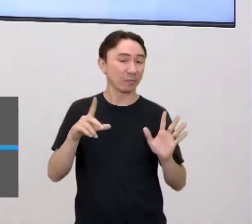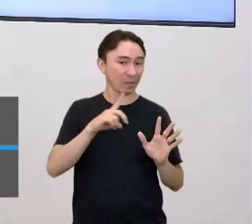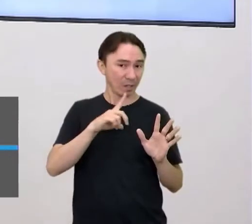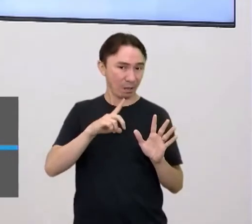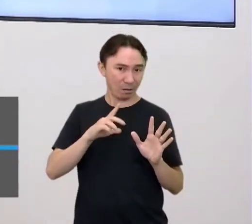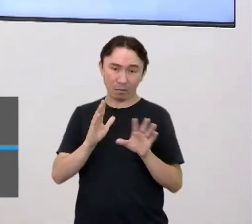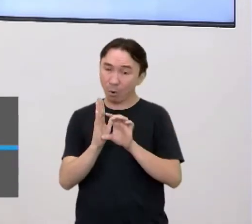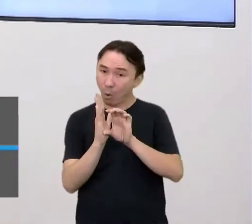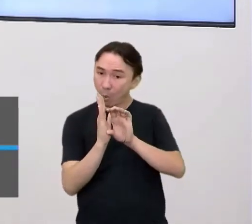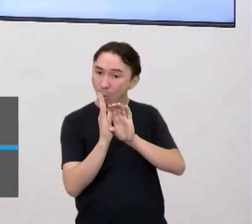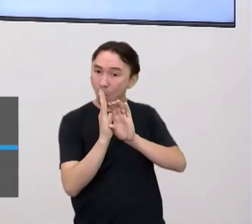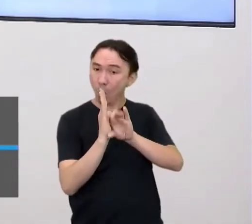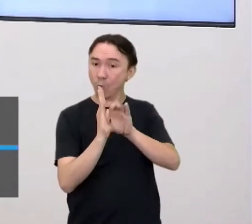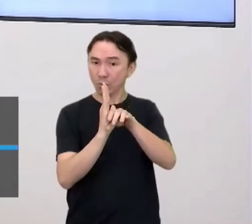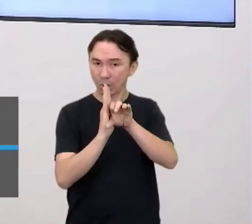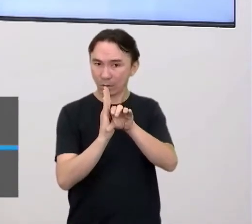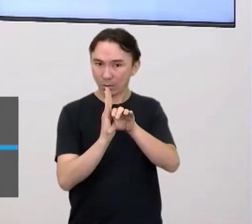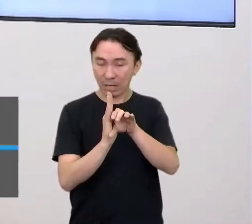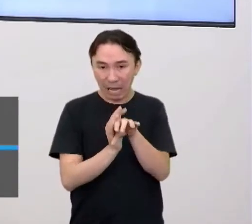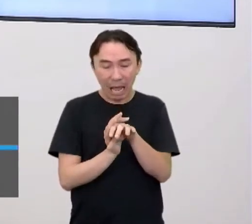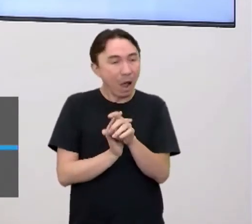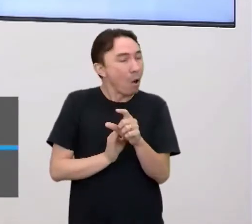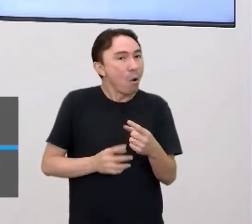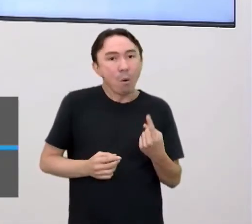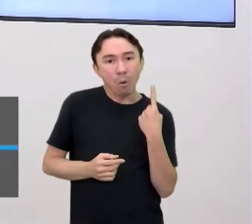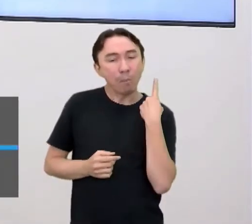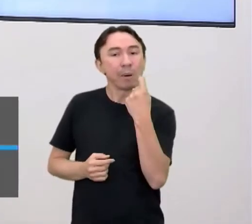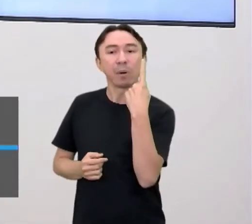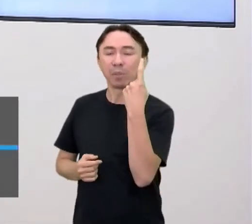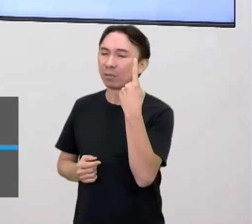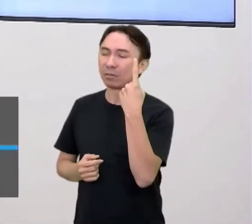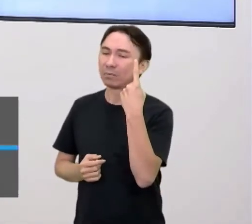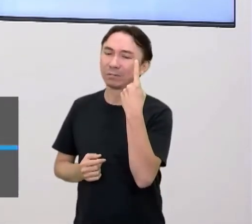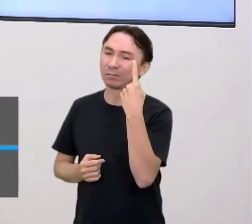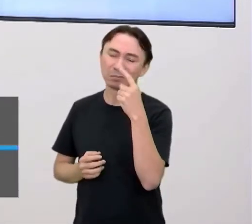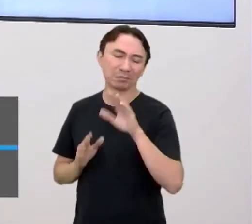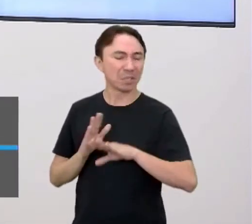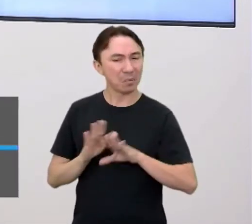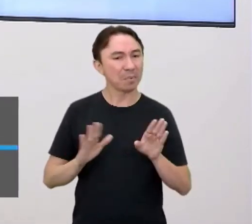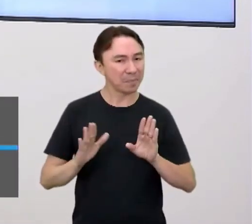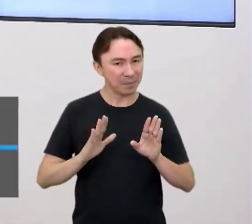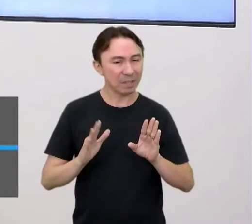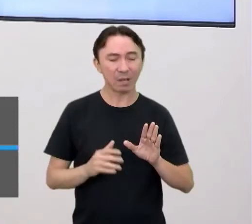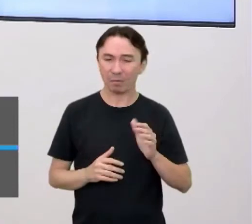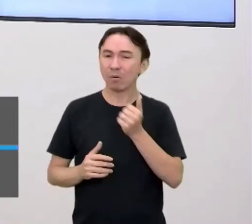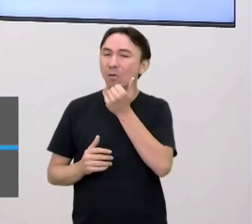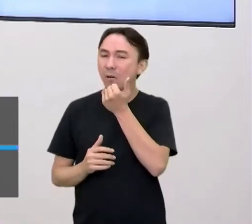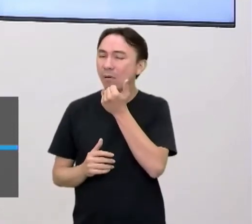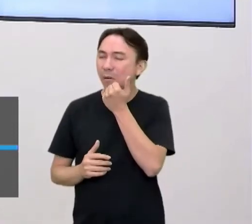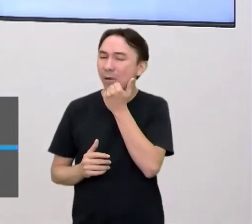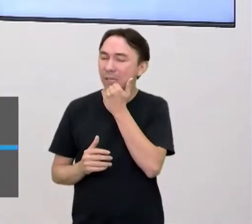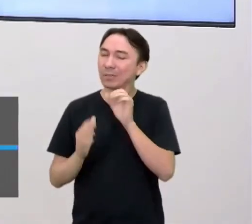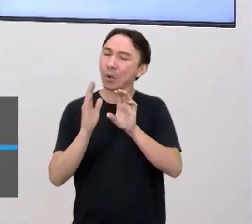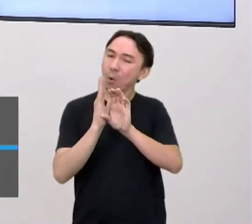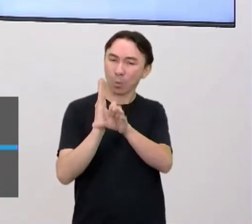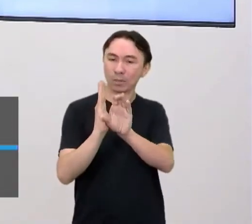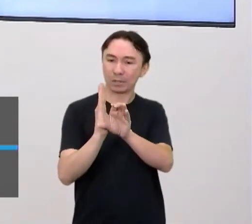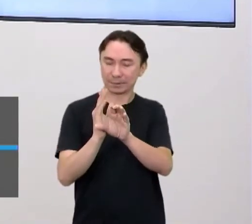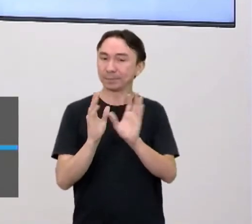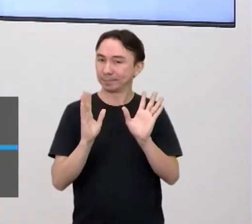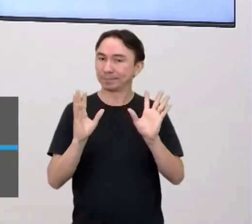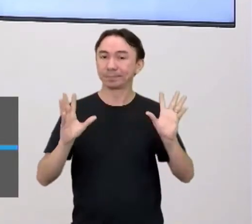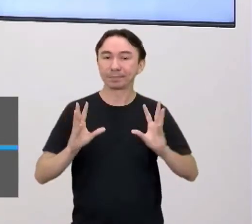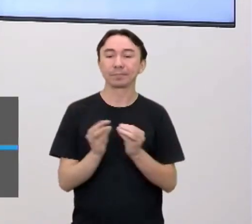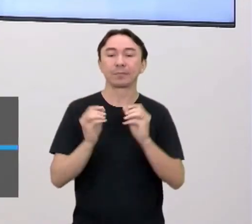não significa que ela é única, né? Mas é uma definição sobre ciência que eu vou trazer para vocês, tá? Então, aqui